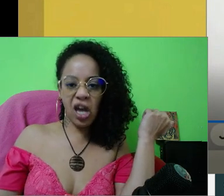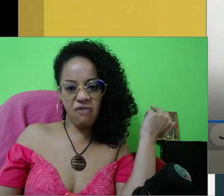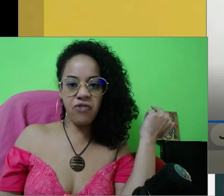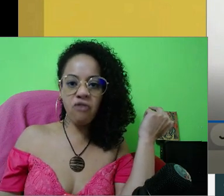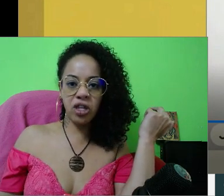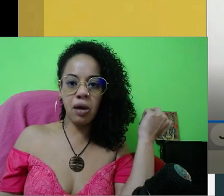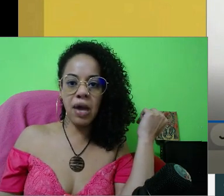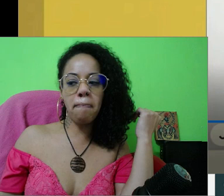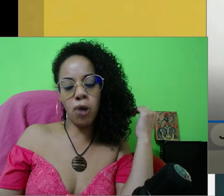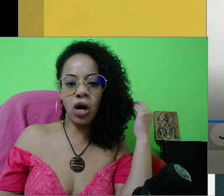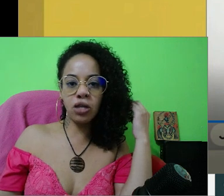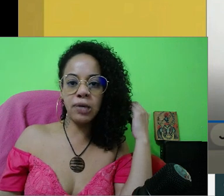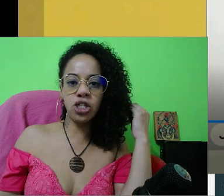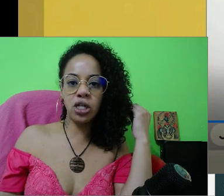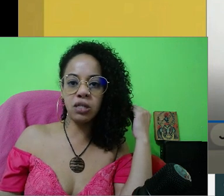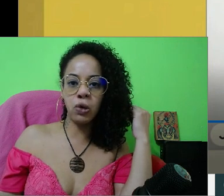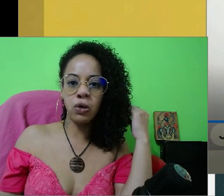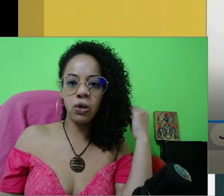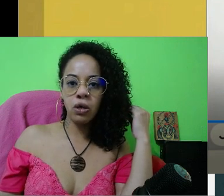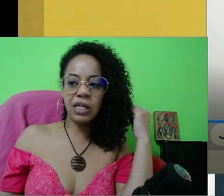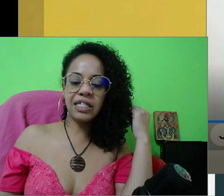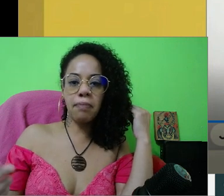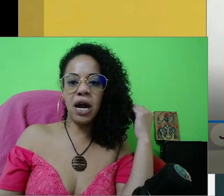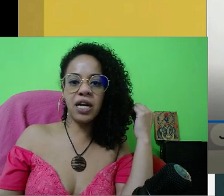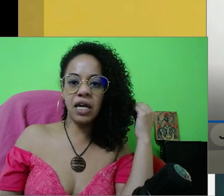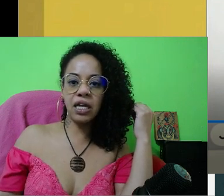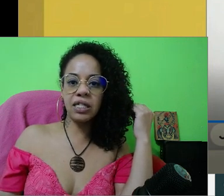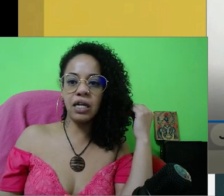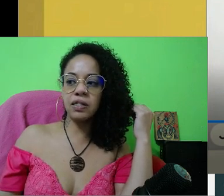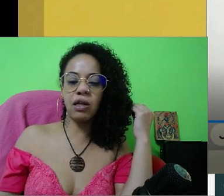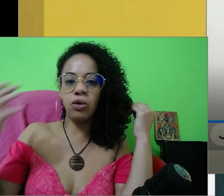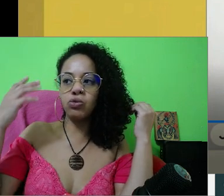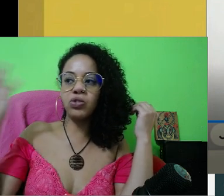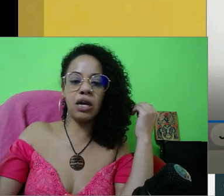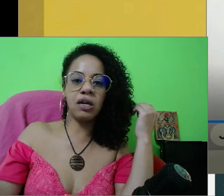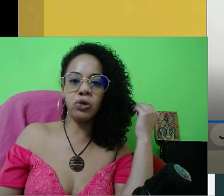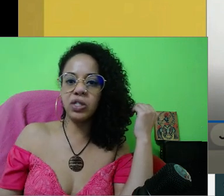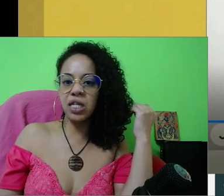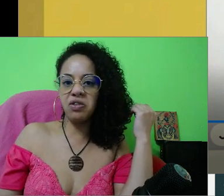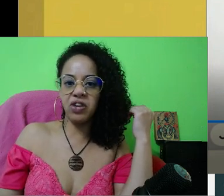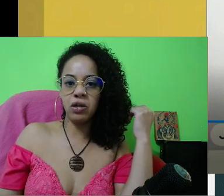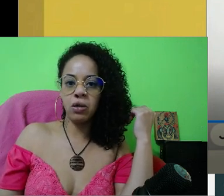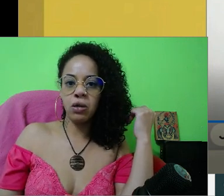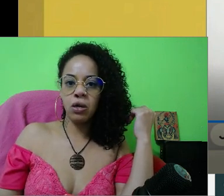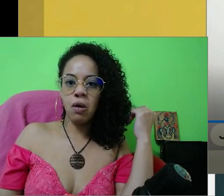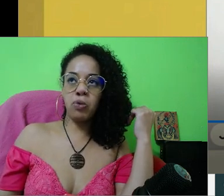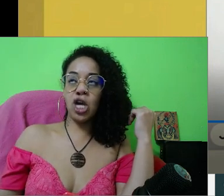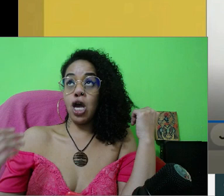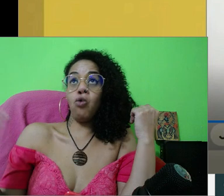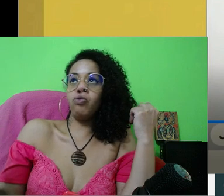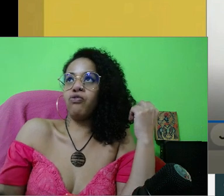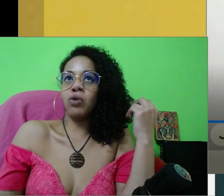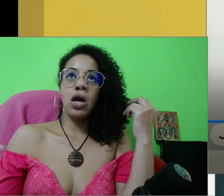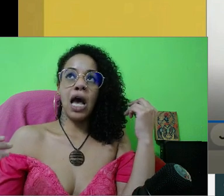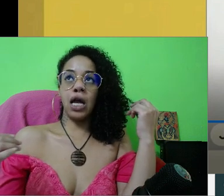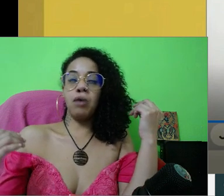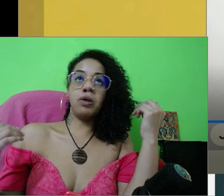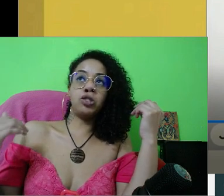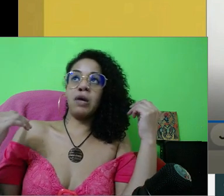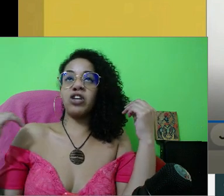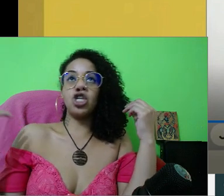porque envolve também a do machismo dessa merda aí que vocês estão eu não sei que muito sensíveis porque eu